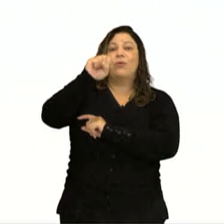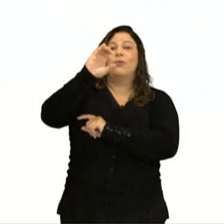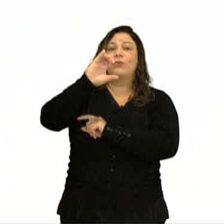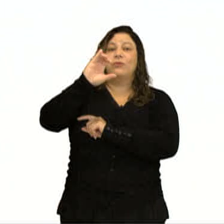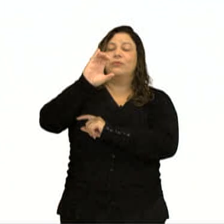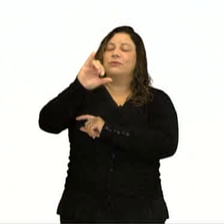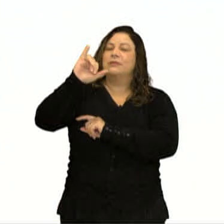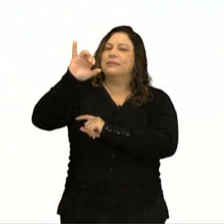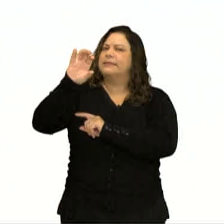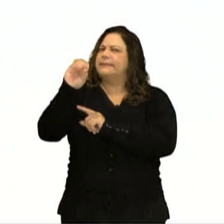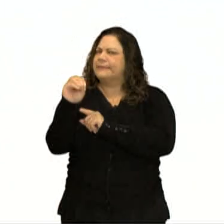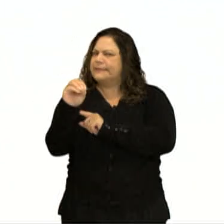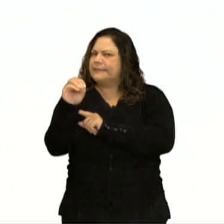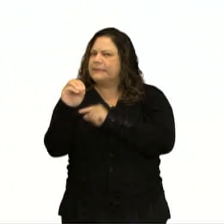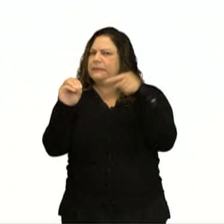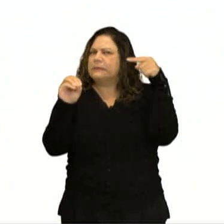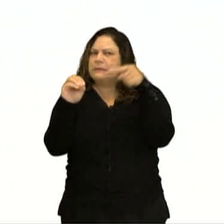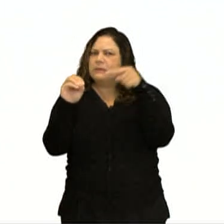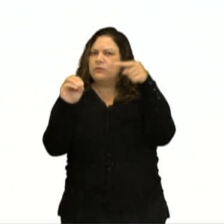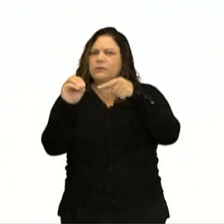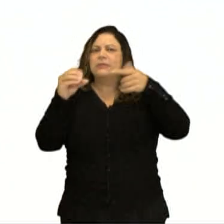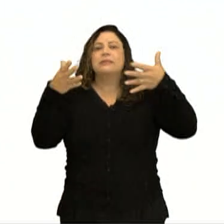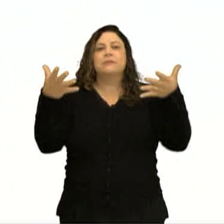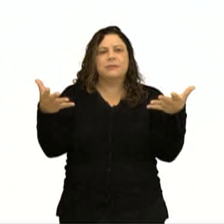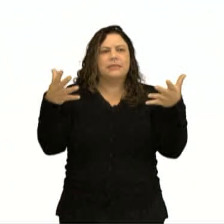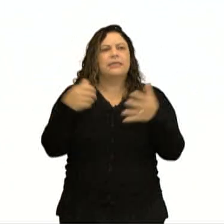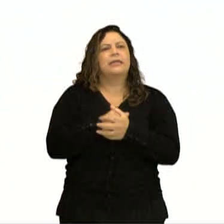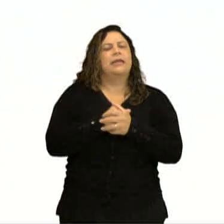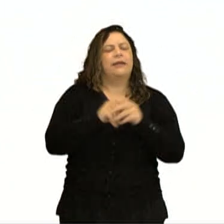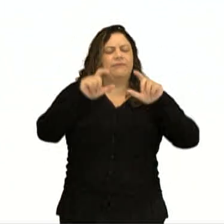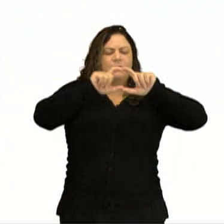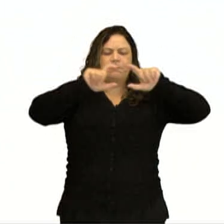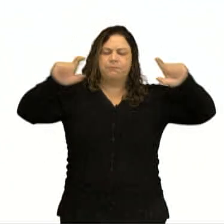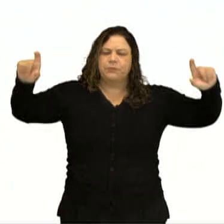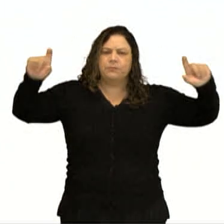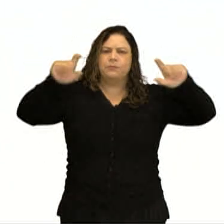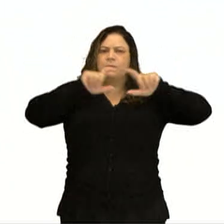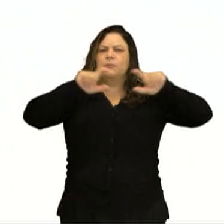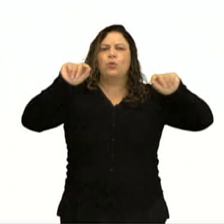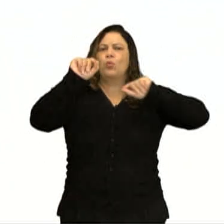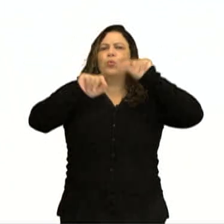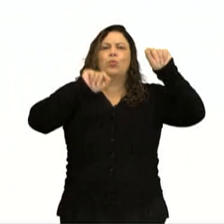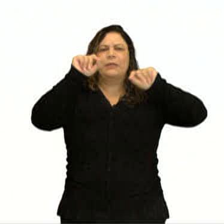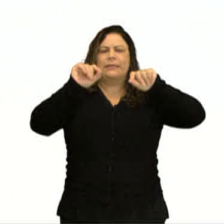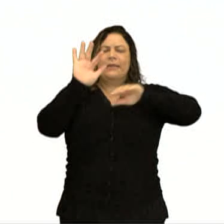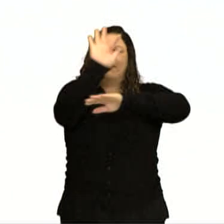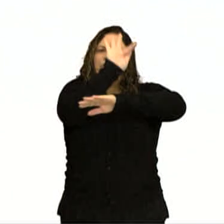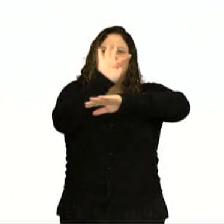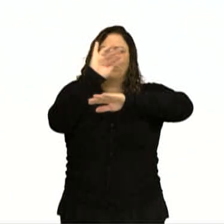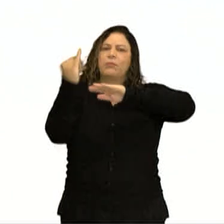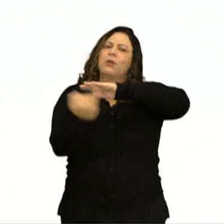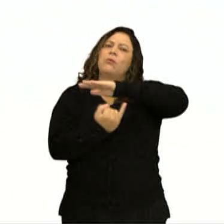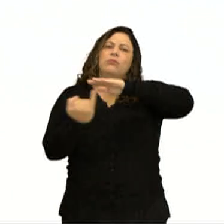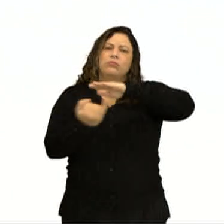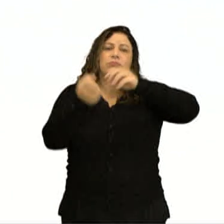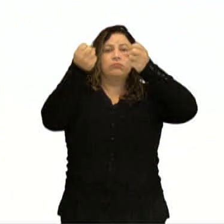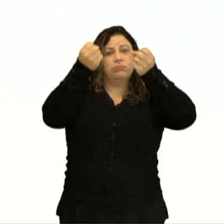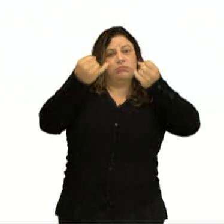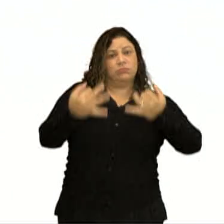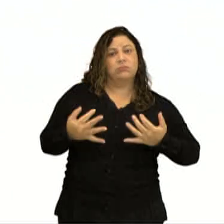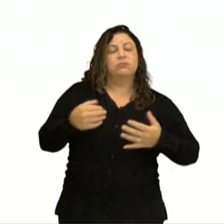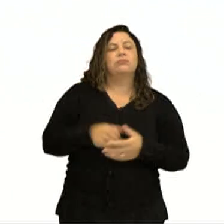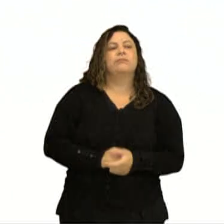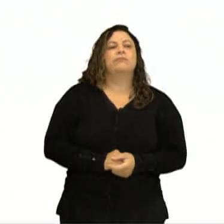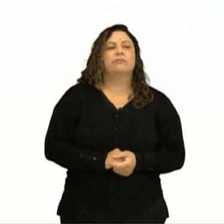nesta casa, não sou. Então, a linguagem apresentada pelo deputado é formal ou informal? Justifique. Então, a